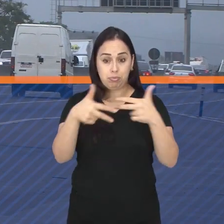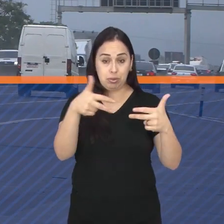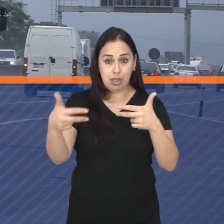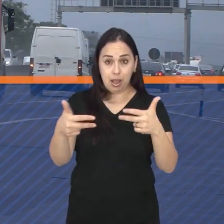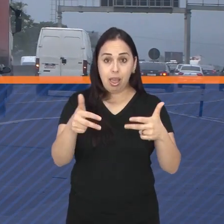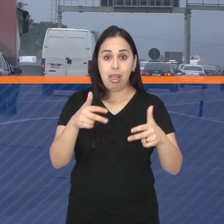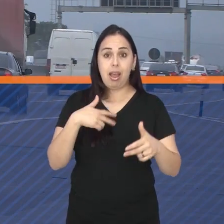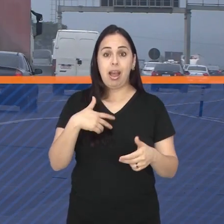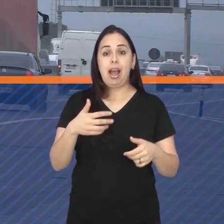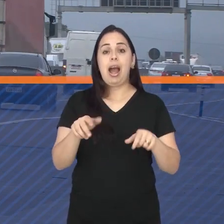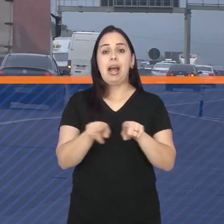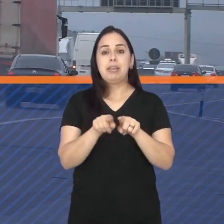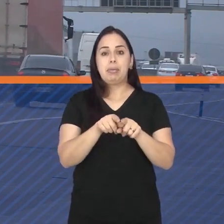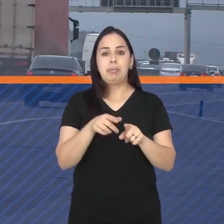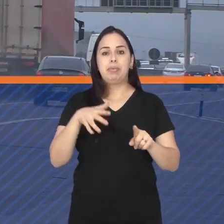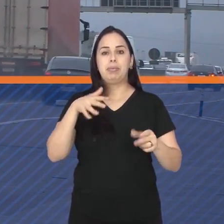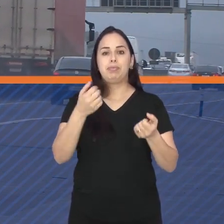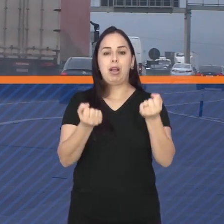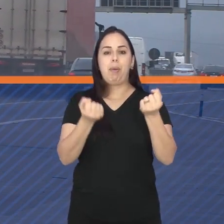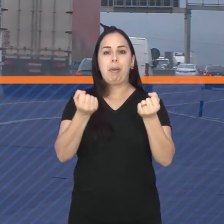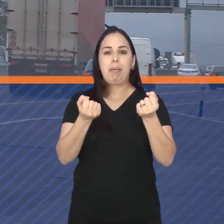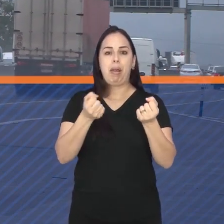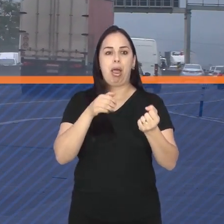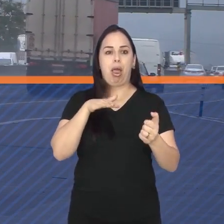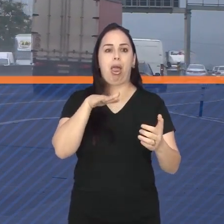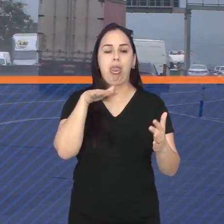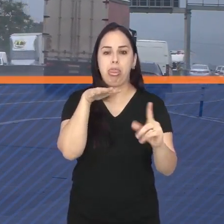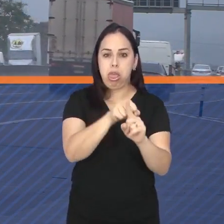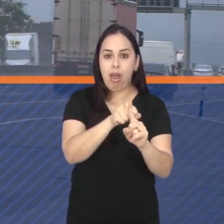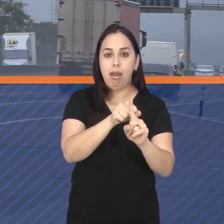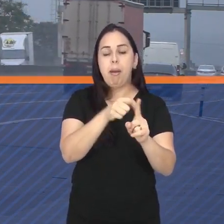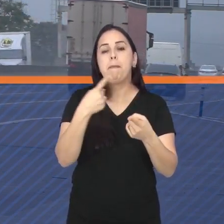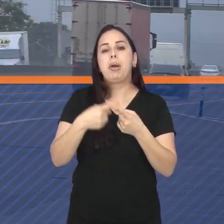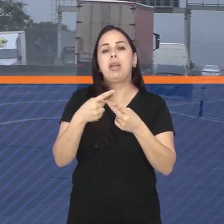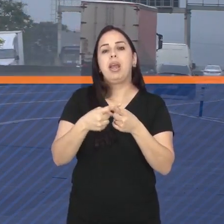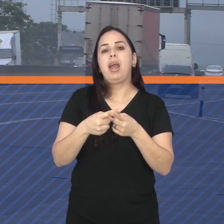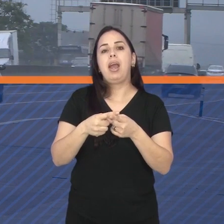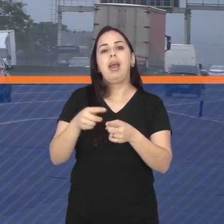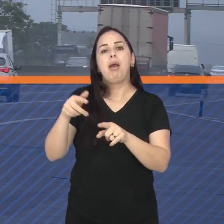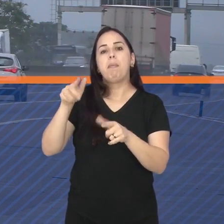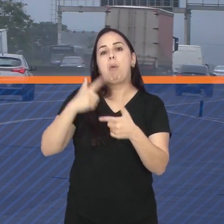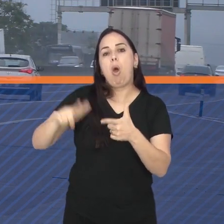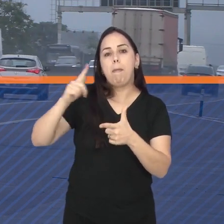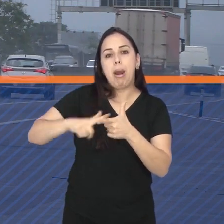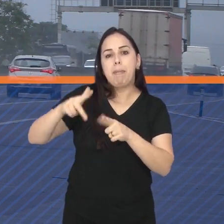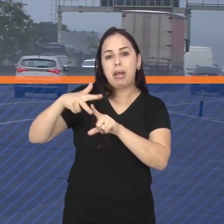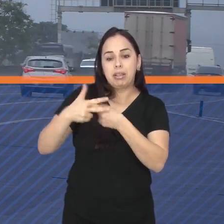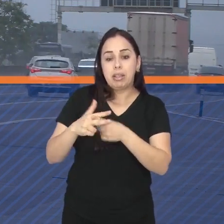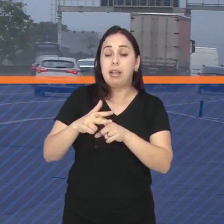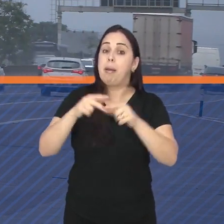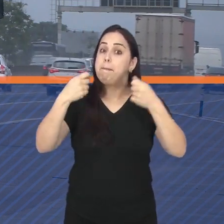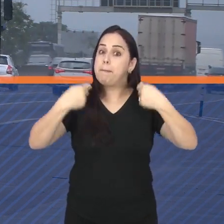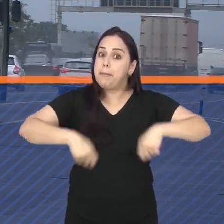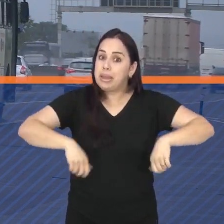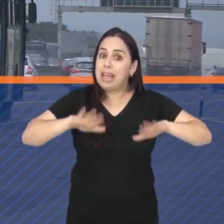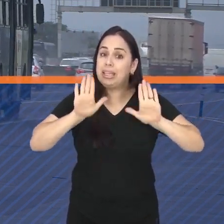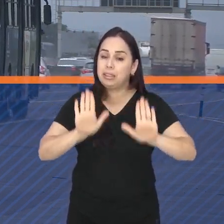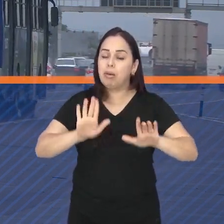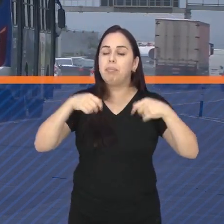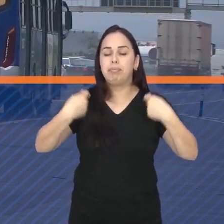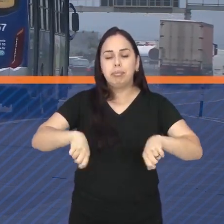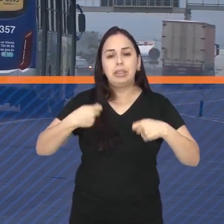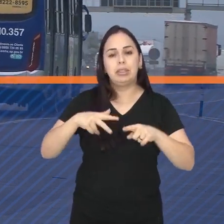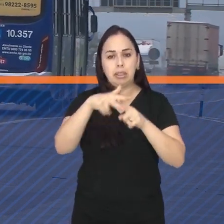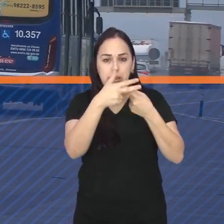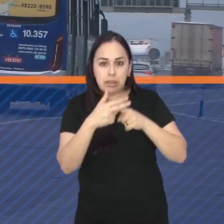foram causados por veículos que estavam com algum tipo de problema mecânico. Ou seja, a revisão é necessária, mesmo